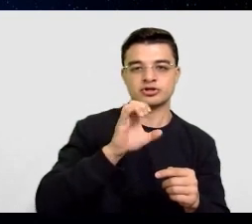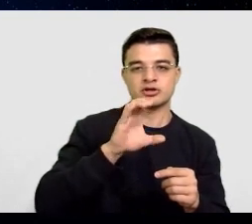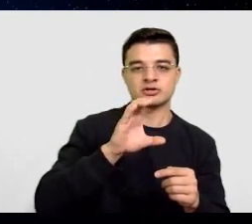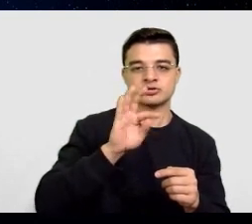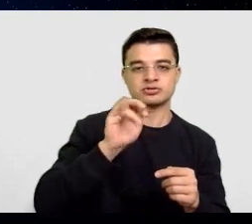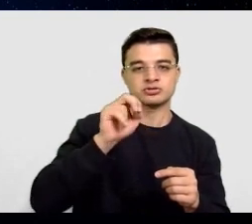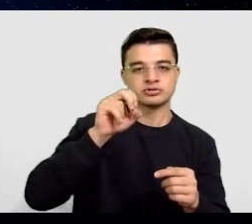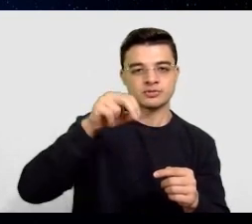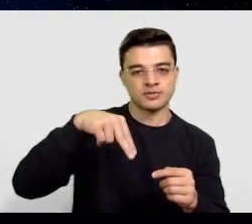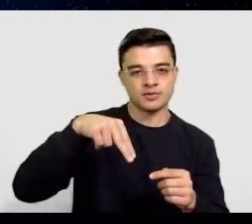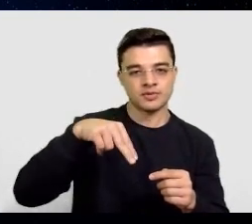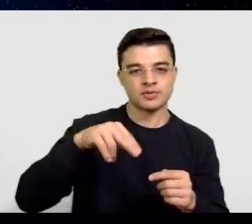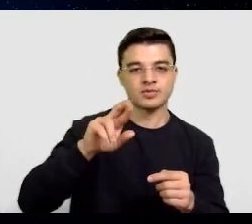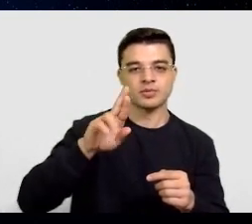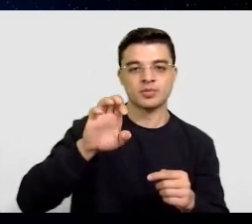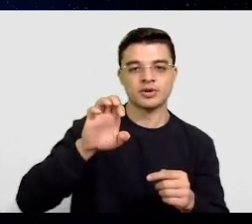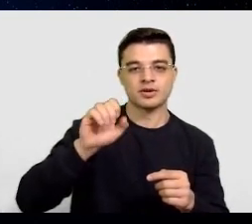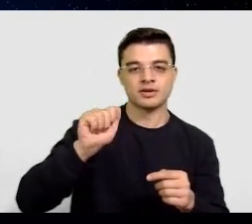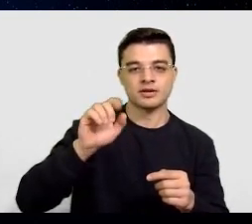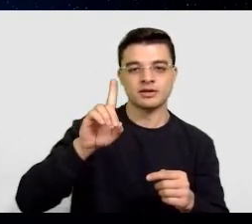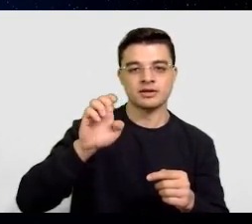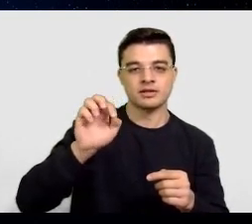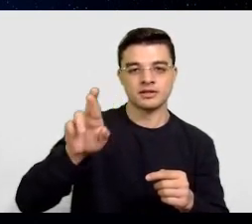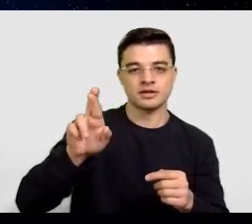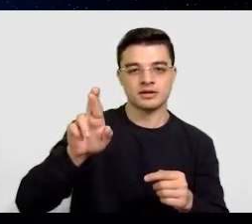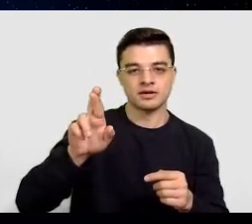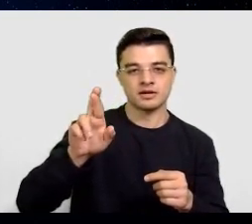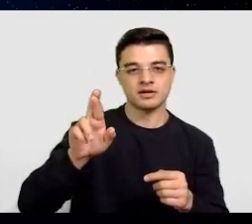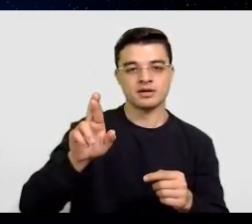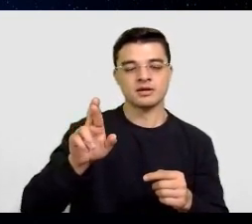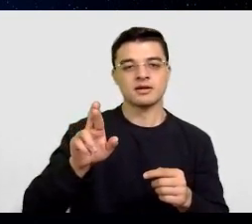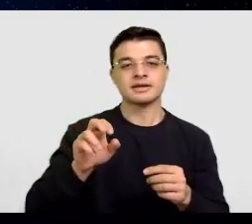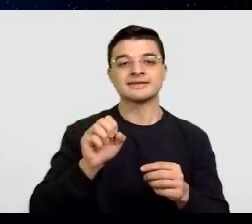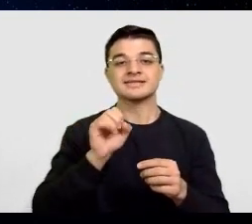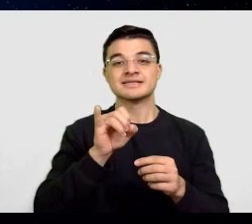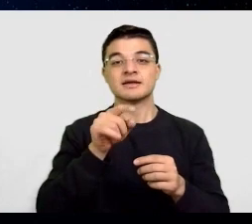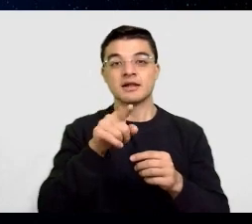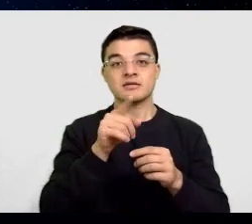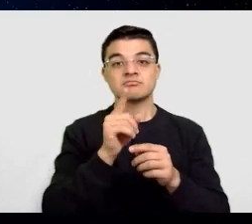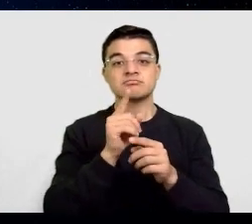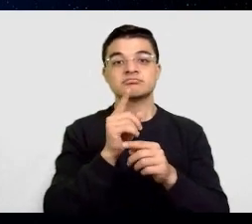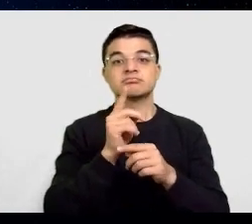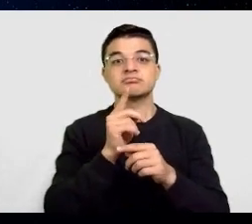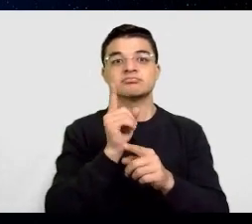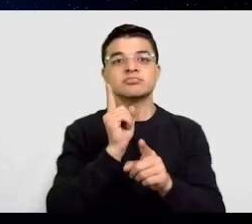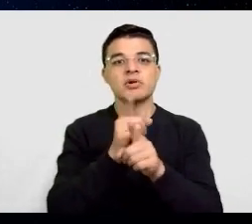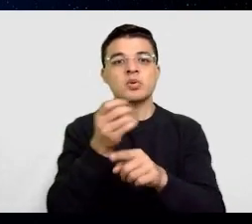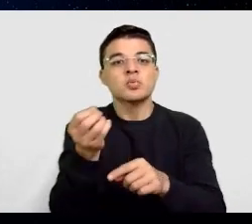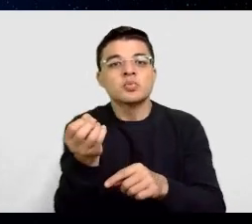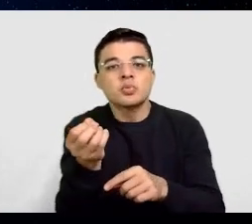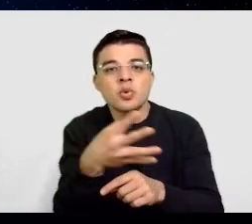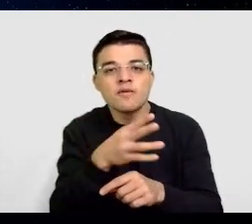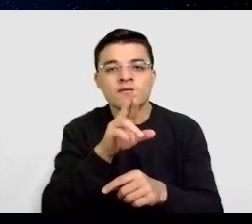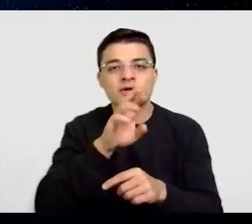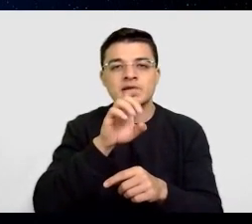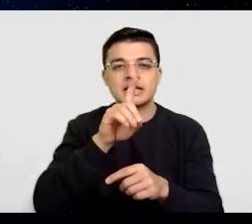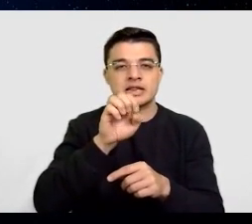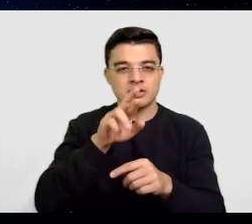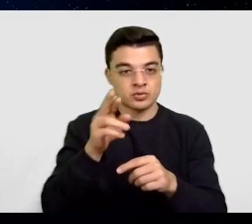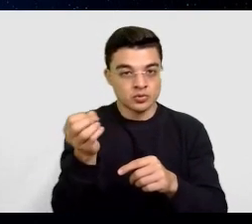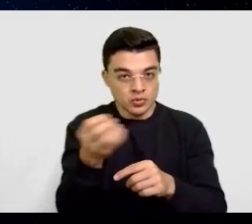essa parte aqui, final, como um novo header dessa requisição, quer dizer que ele também está vulnerável a CRLF